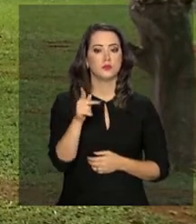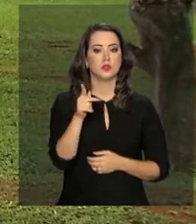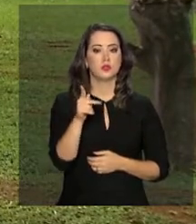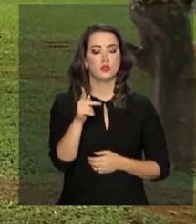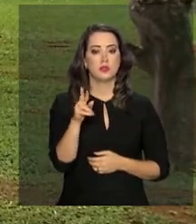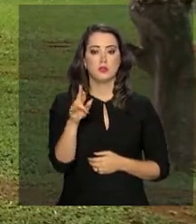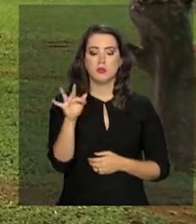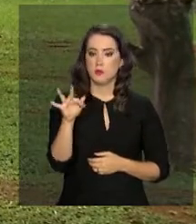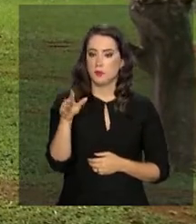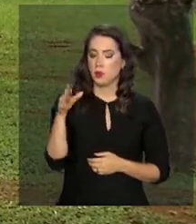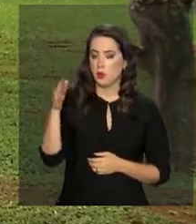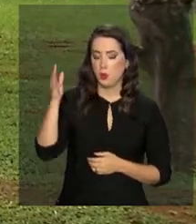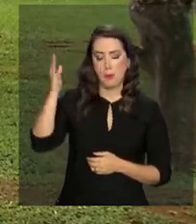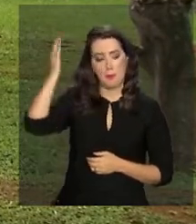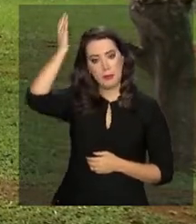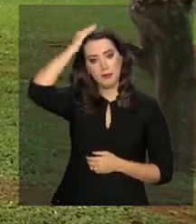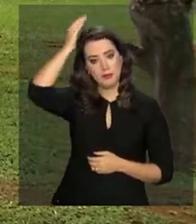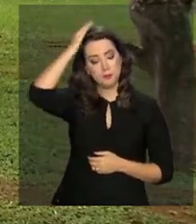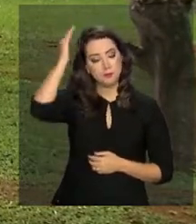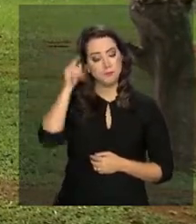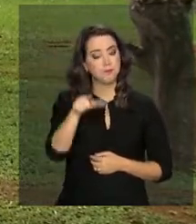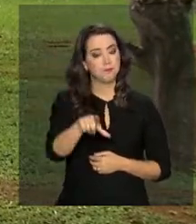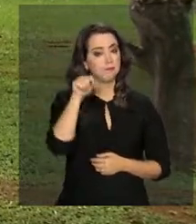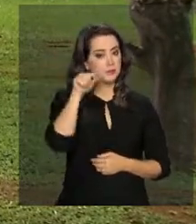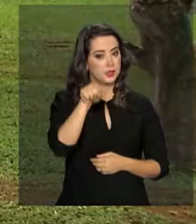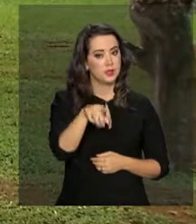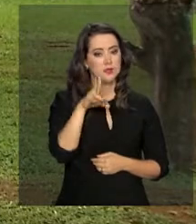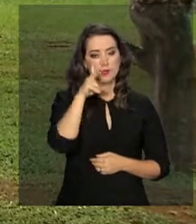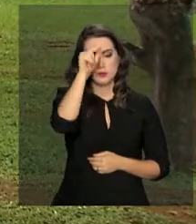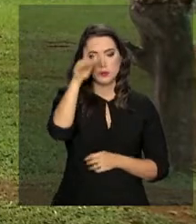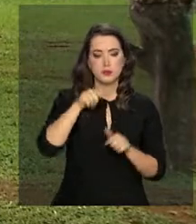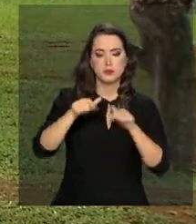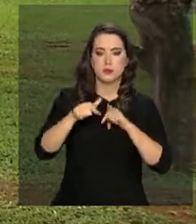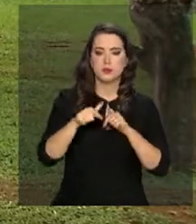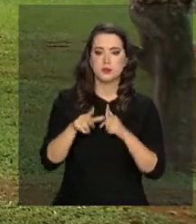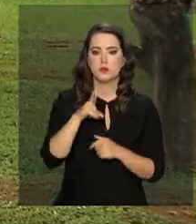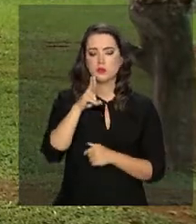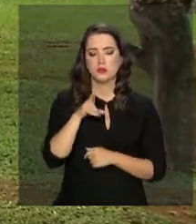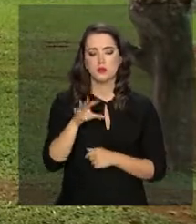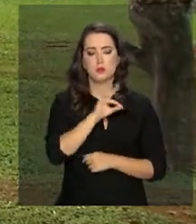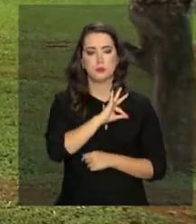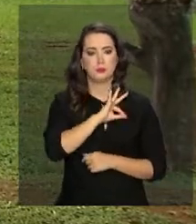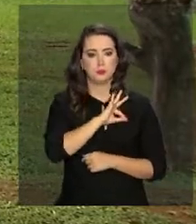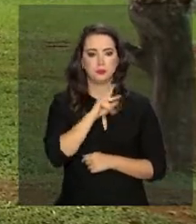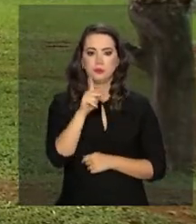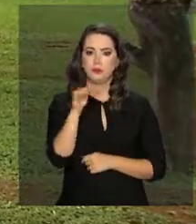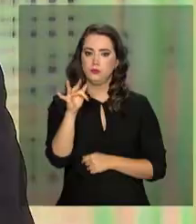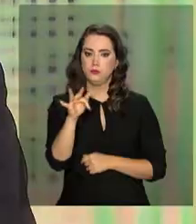segundo moura a indicação vai fortalecer o trabalho da polícia federal